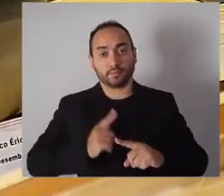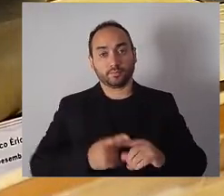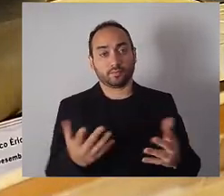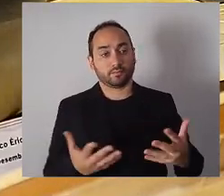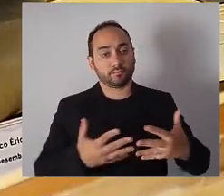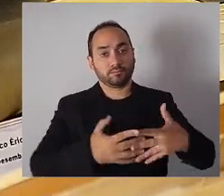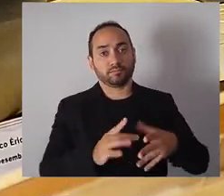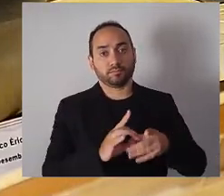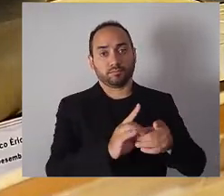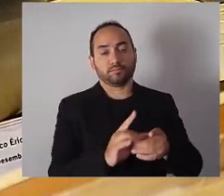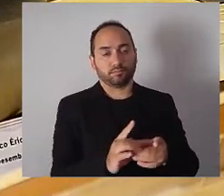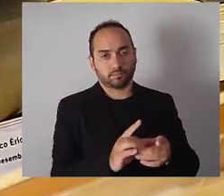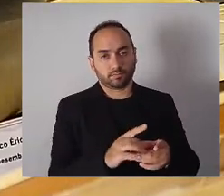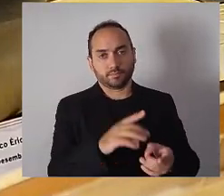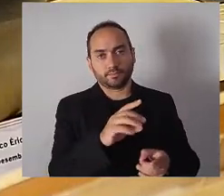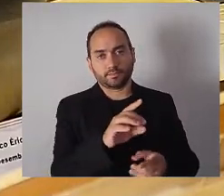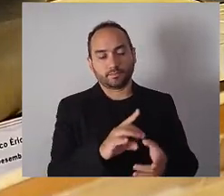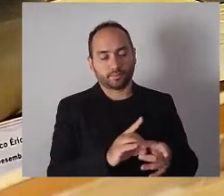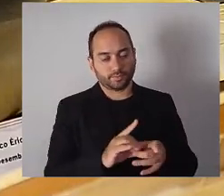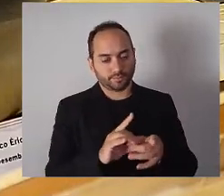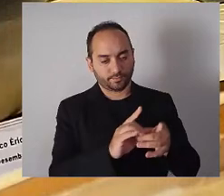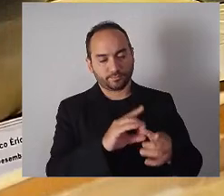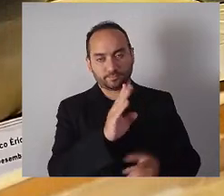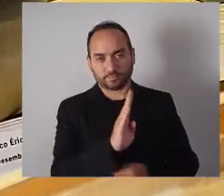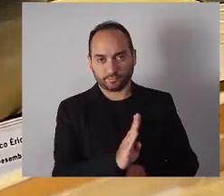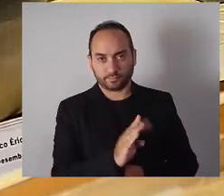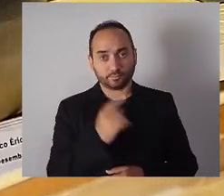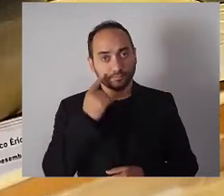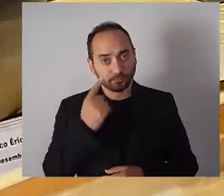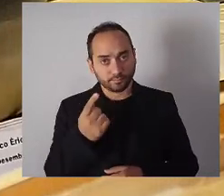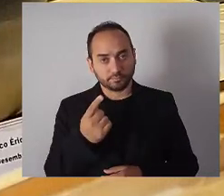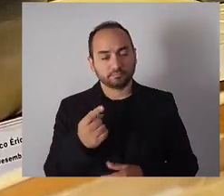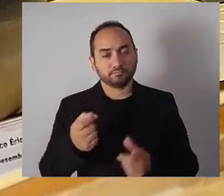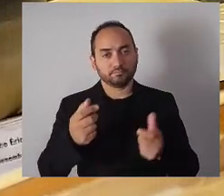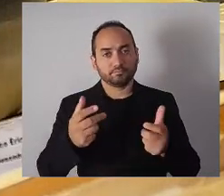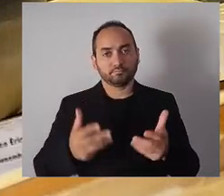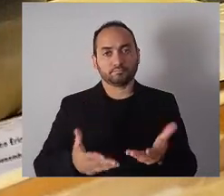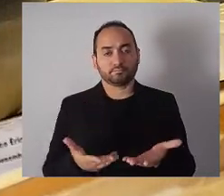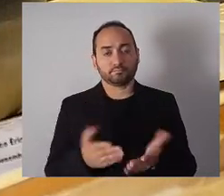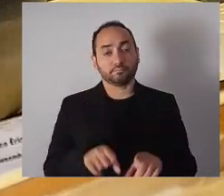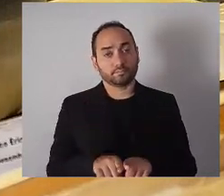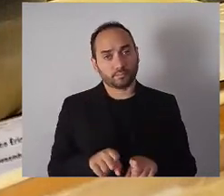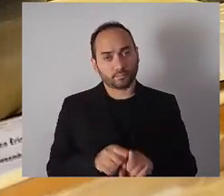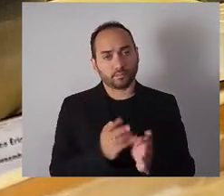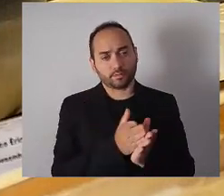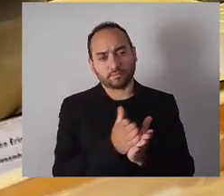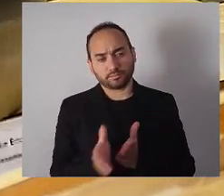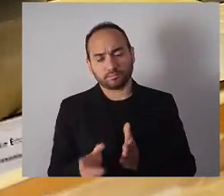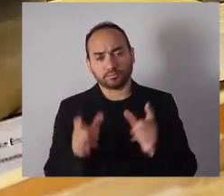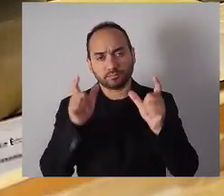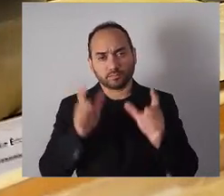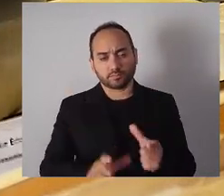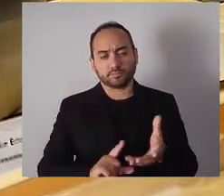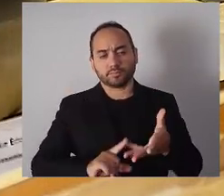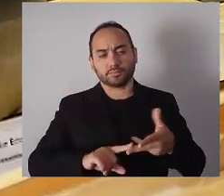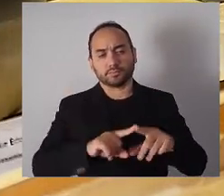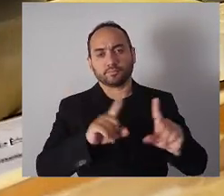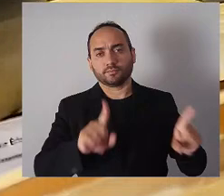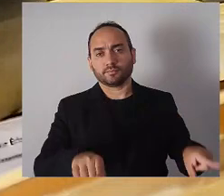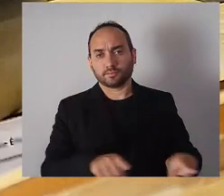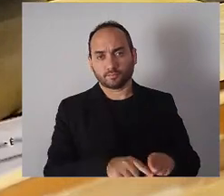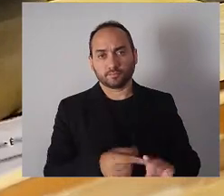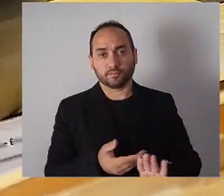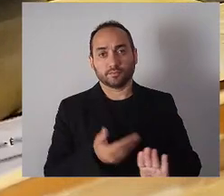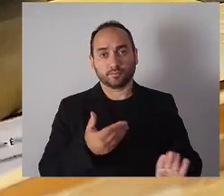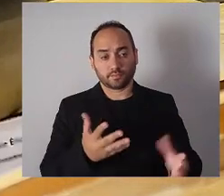fusão partidária que gerou a União Brasil, tendo em vista a mudança substancial e desvio reiterado do programa partidário decorrente